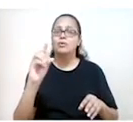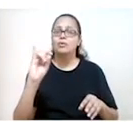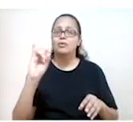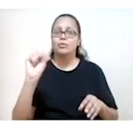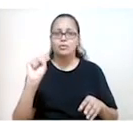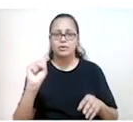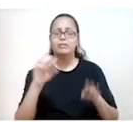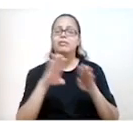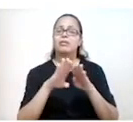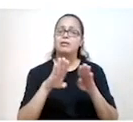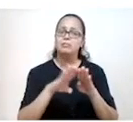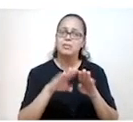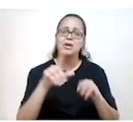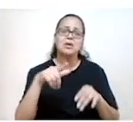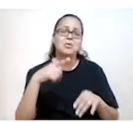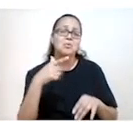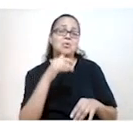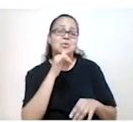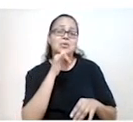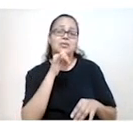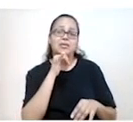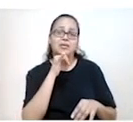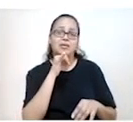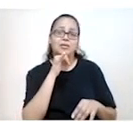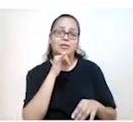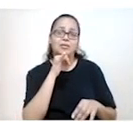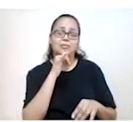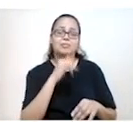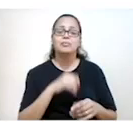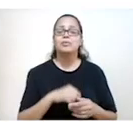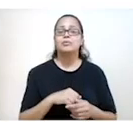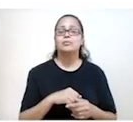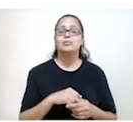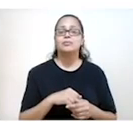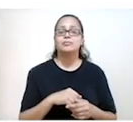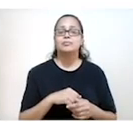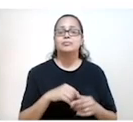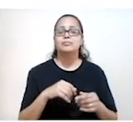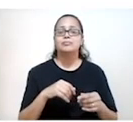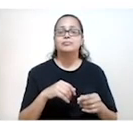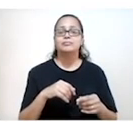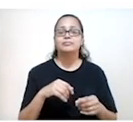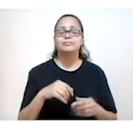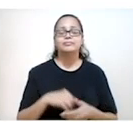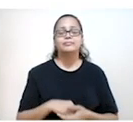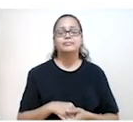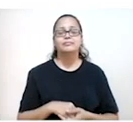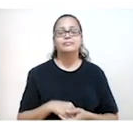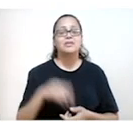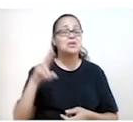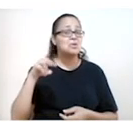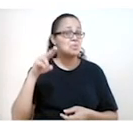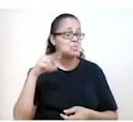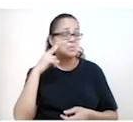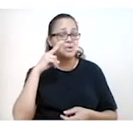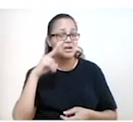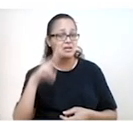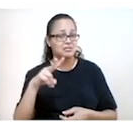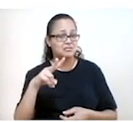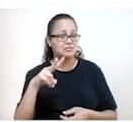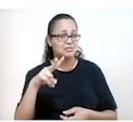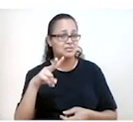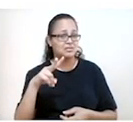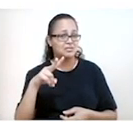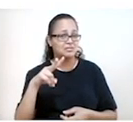É outro exemplo de fractal natural. Esse brócolis romanesco eu nunca vi na vida. Tá? Não sei se alguém já viu aí